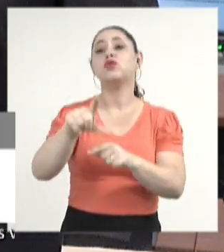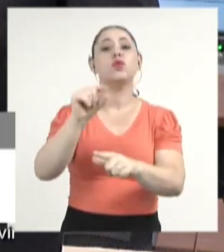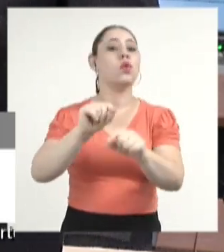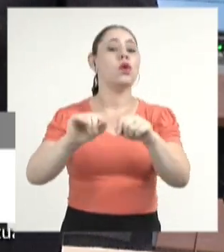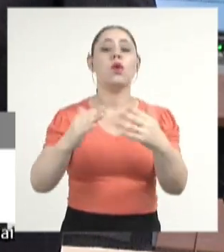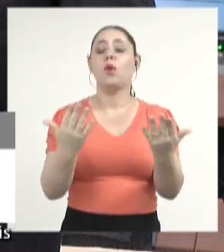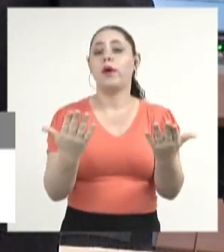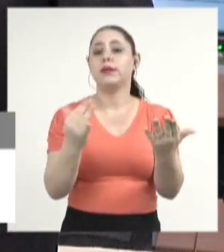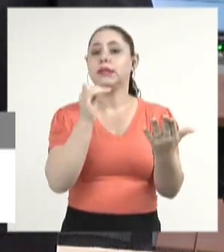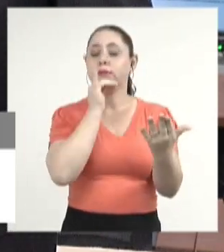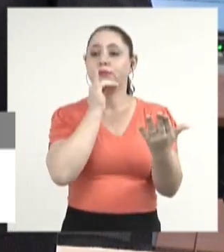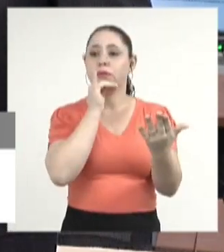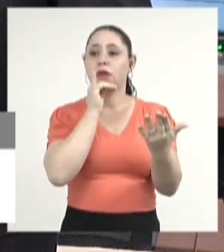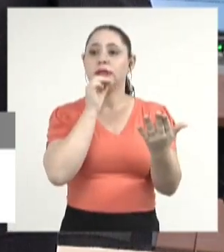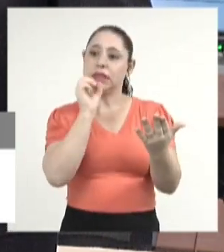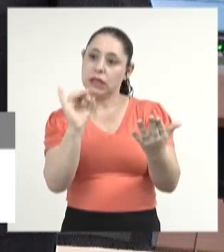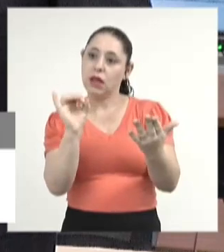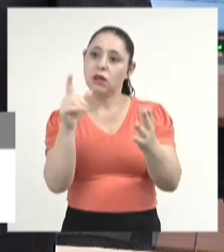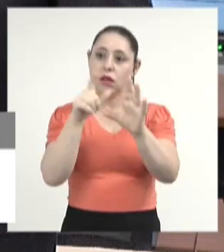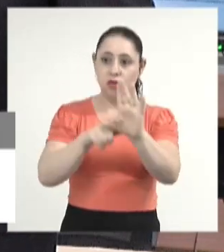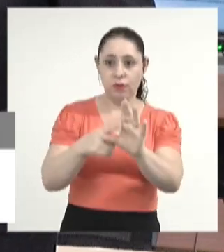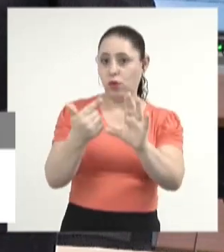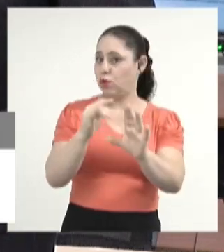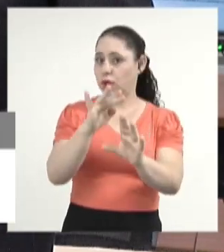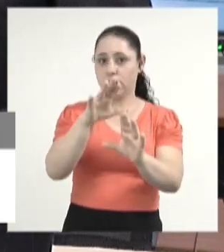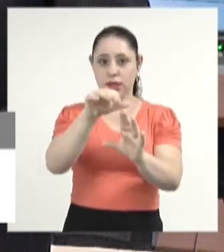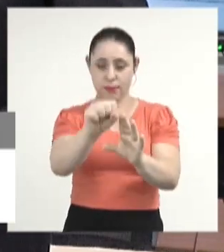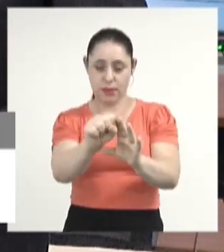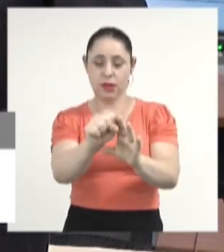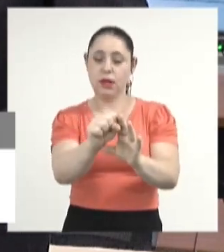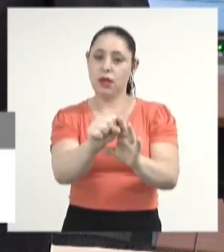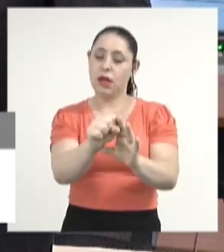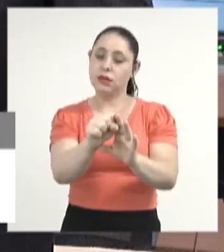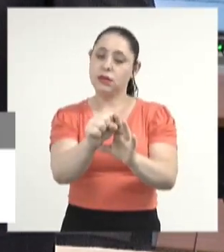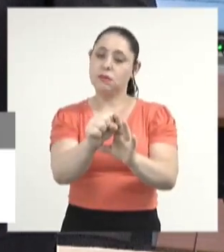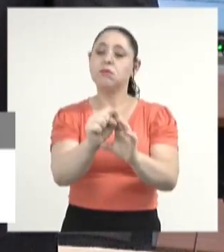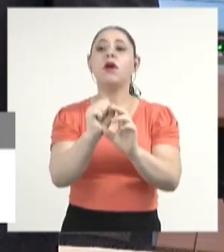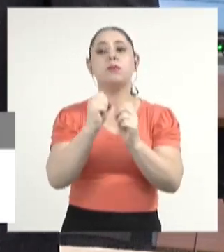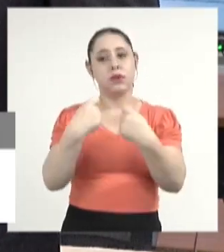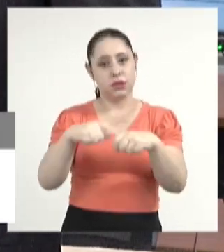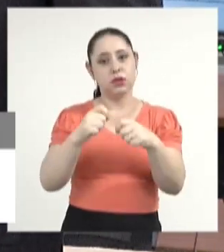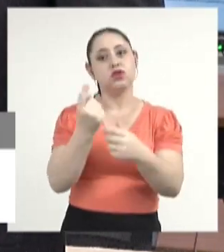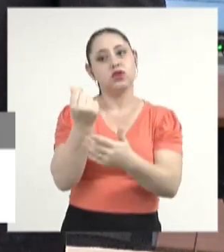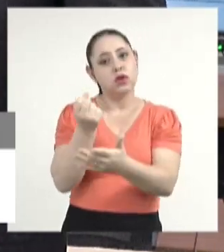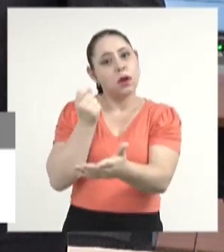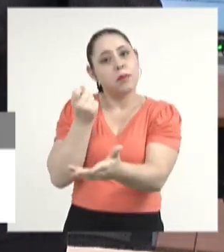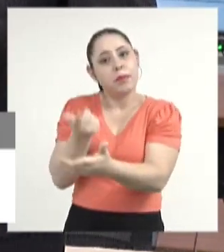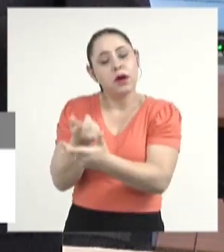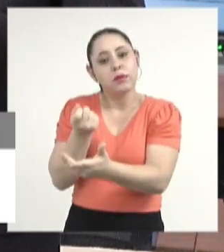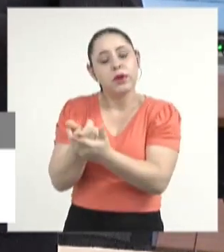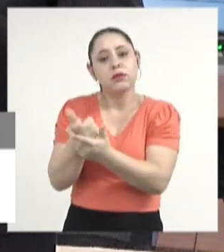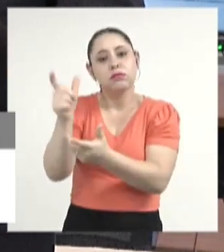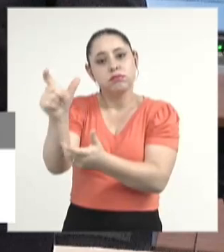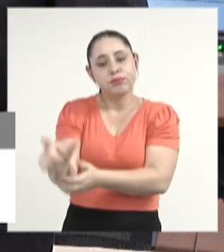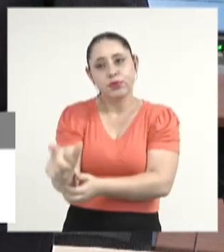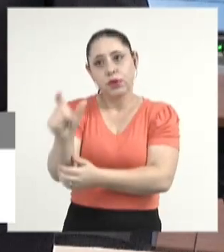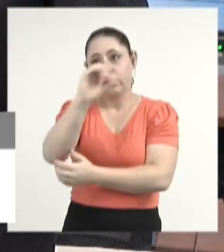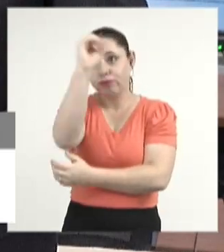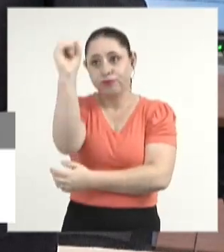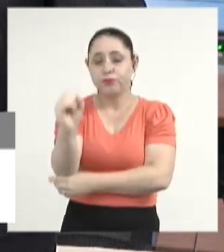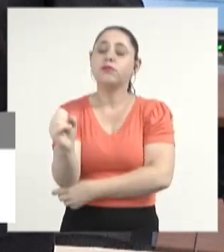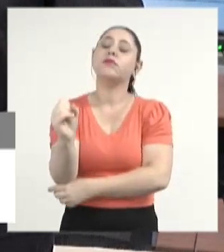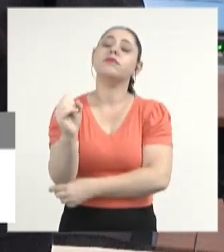alternativa a compensação de débitos do ICMS, né, que é um imposto sobre a circulação de mercadorias e